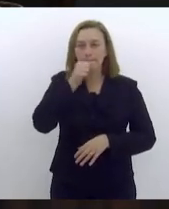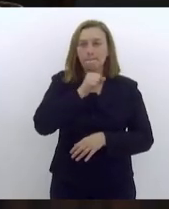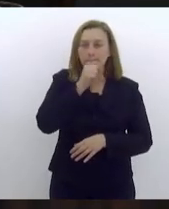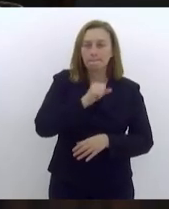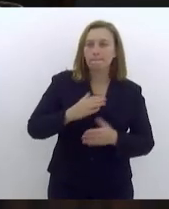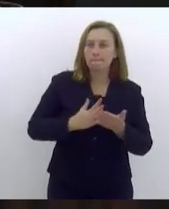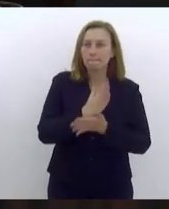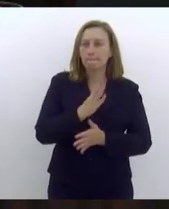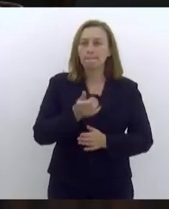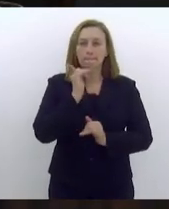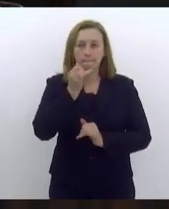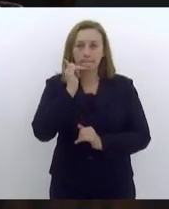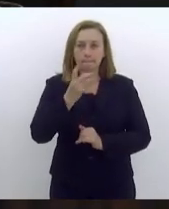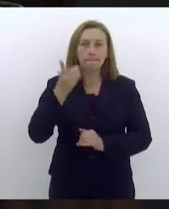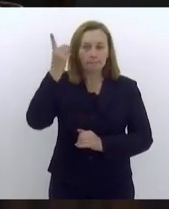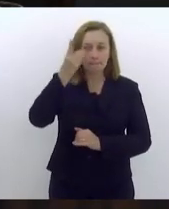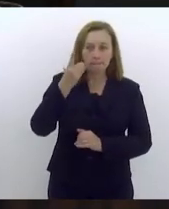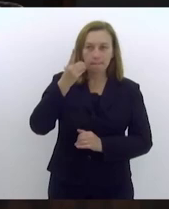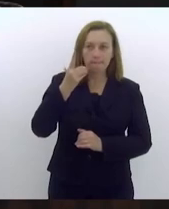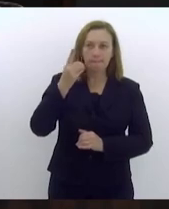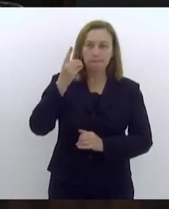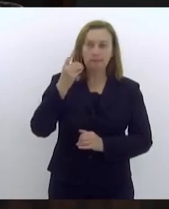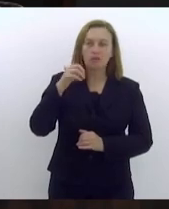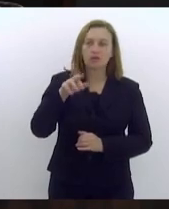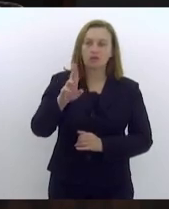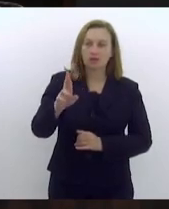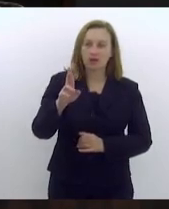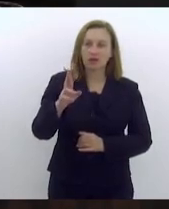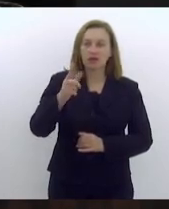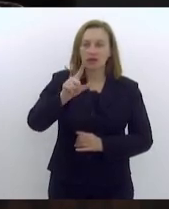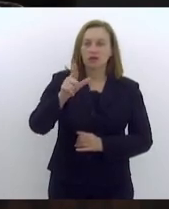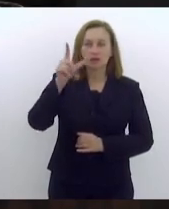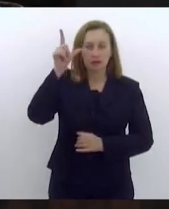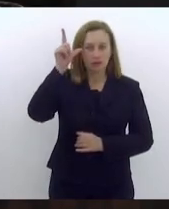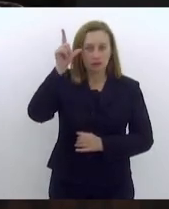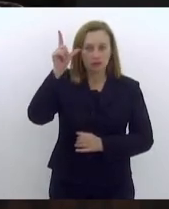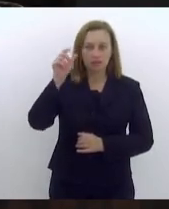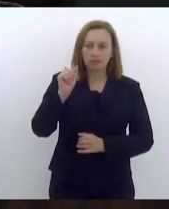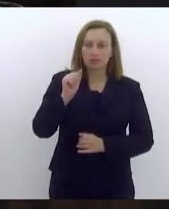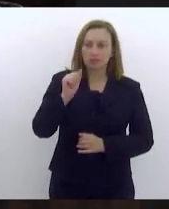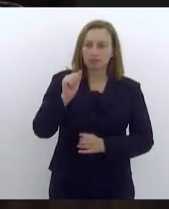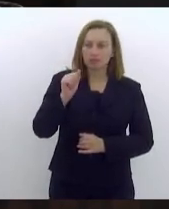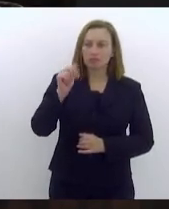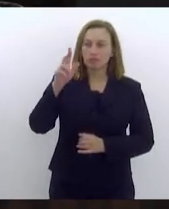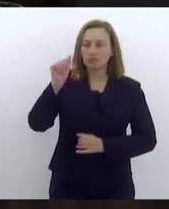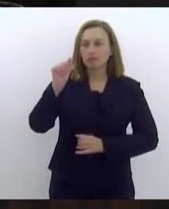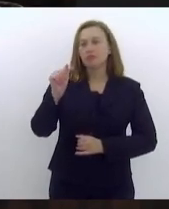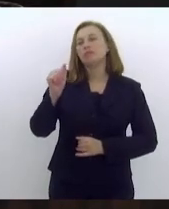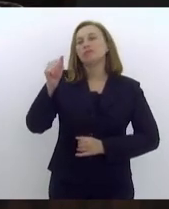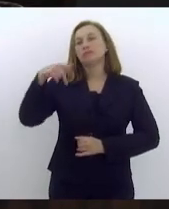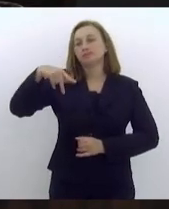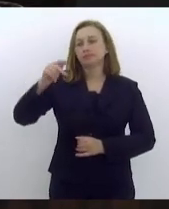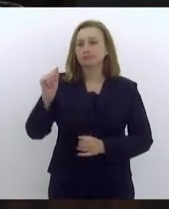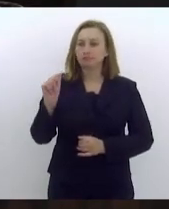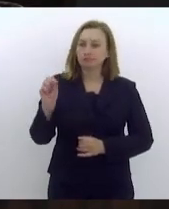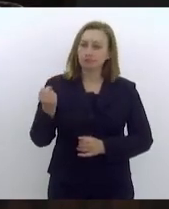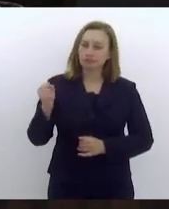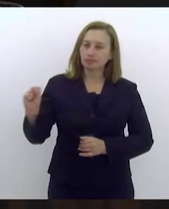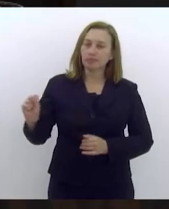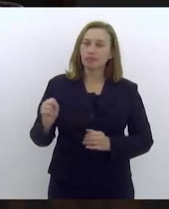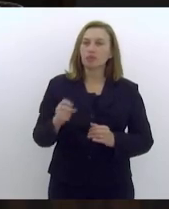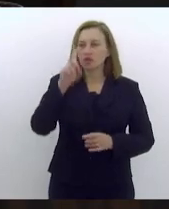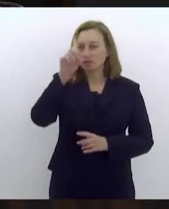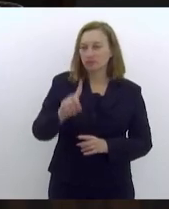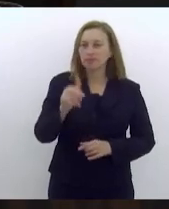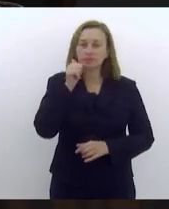favorável. Relatores, deputados Rosenberg Reis, Lucinha e Alana Passos. Pendente de pareceres das comissões de defesa do direito da